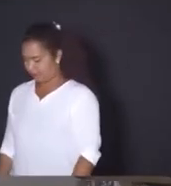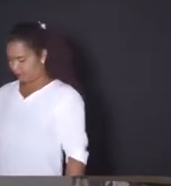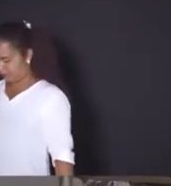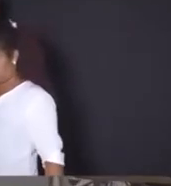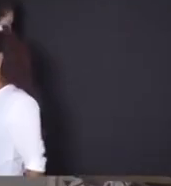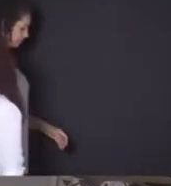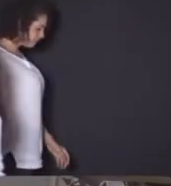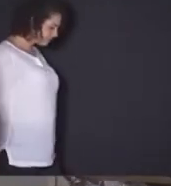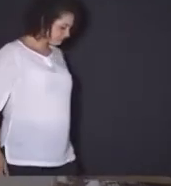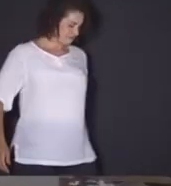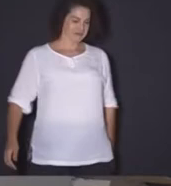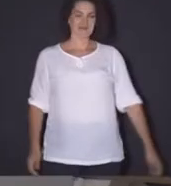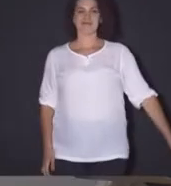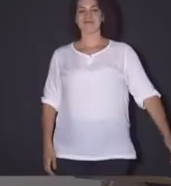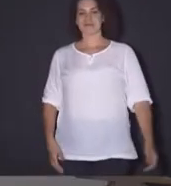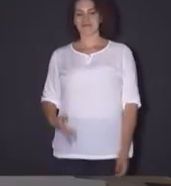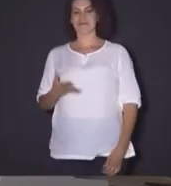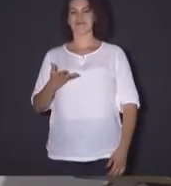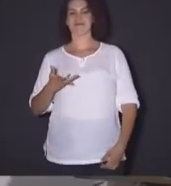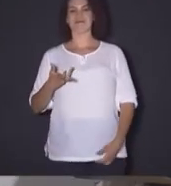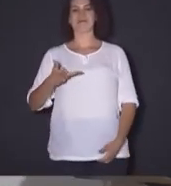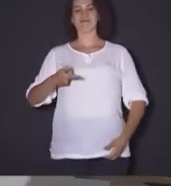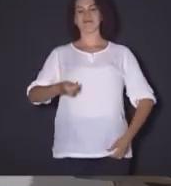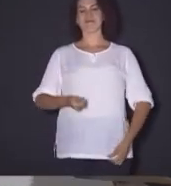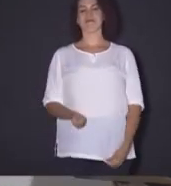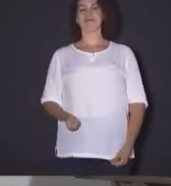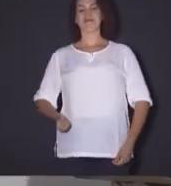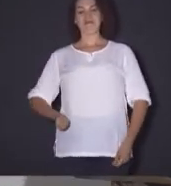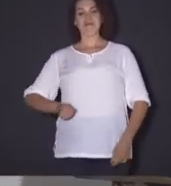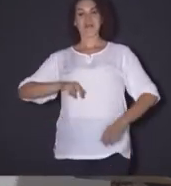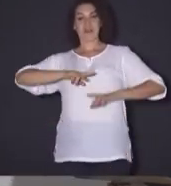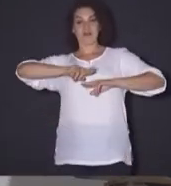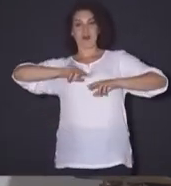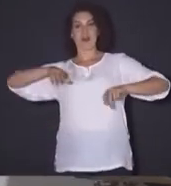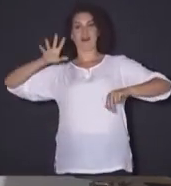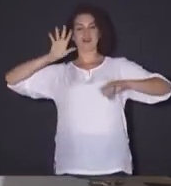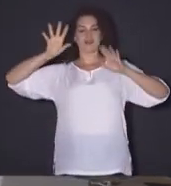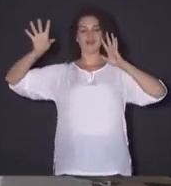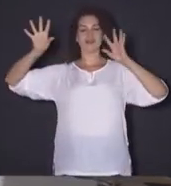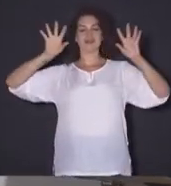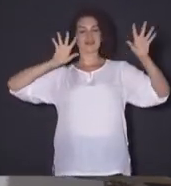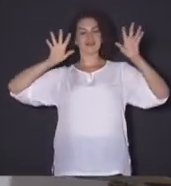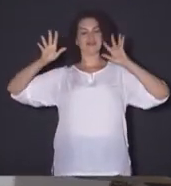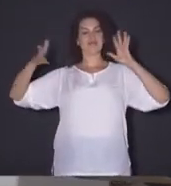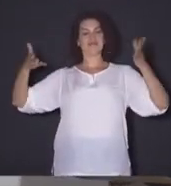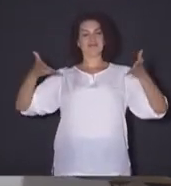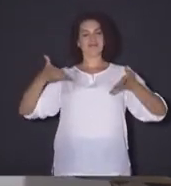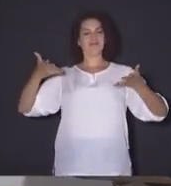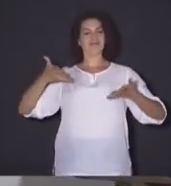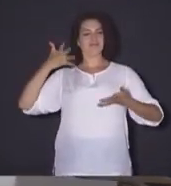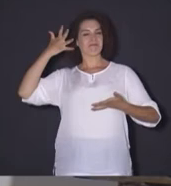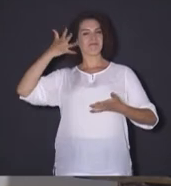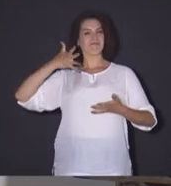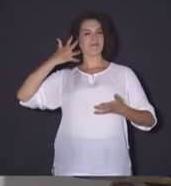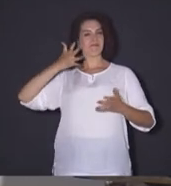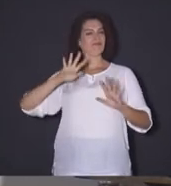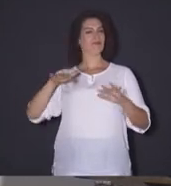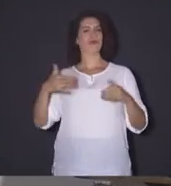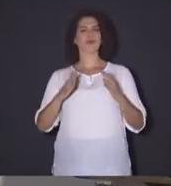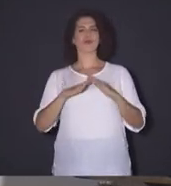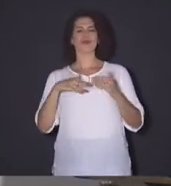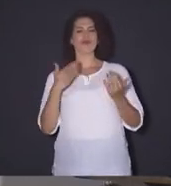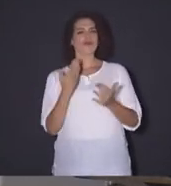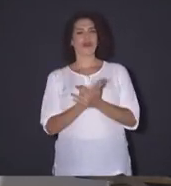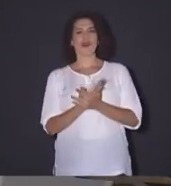lígia que maravilha quanto à reflexão aí só nessa sua fala né a escola é essa que está adoecendo